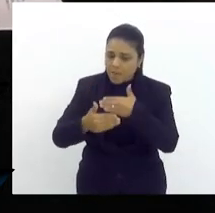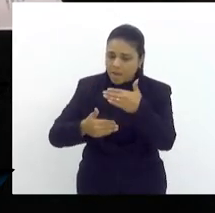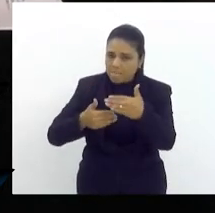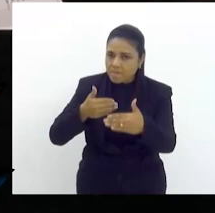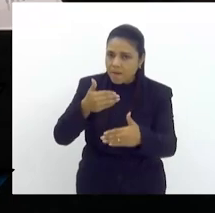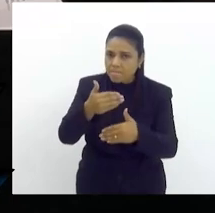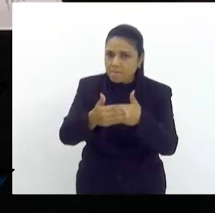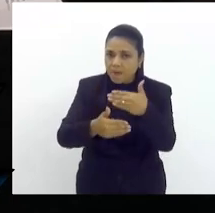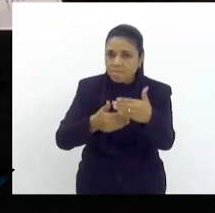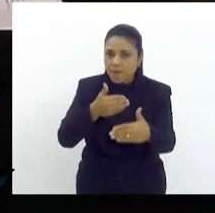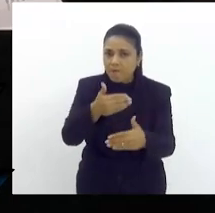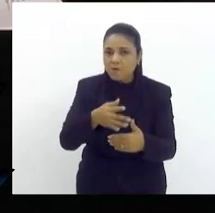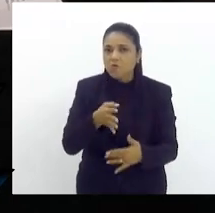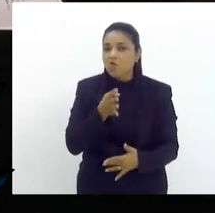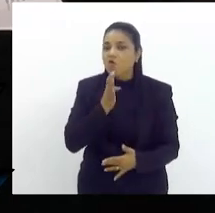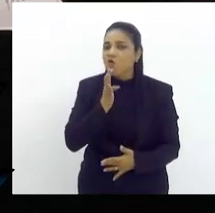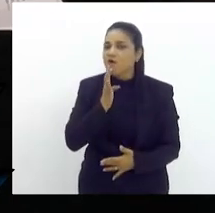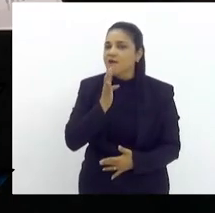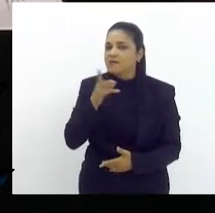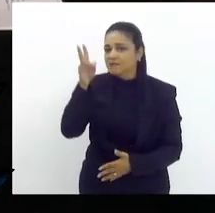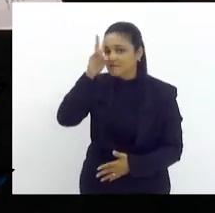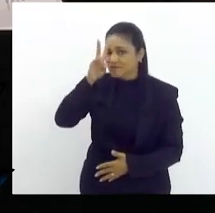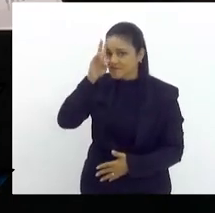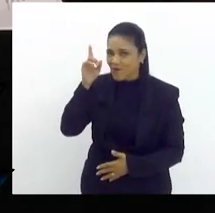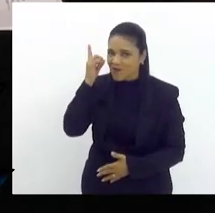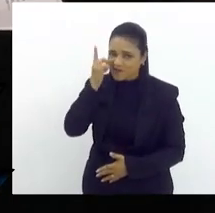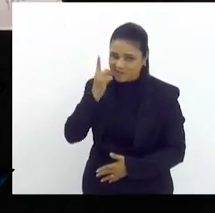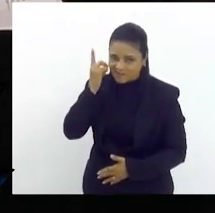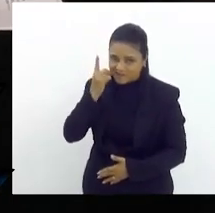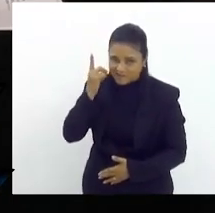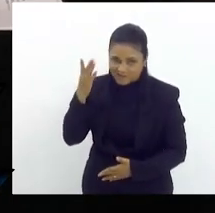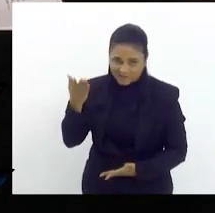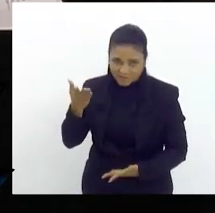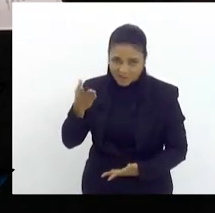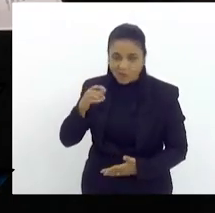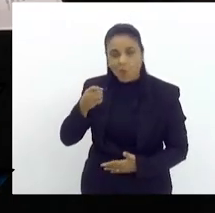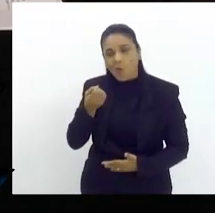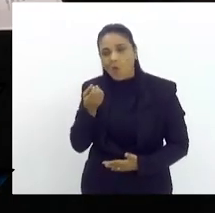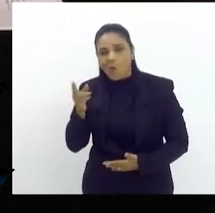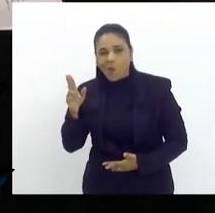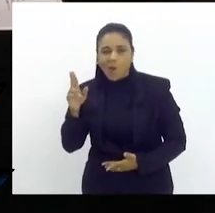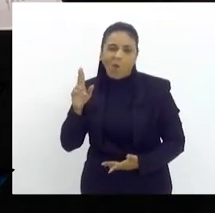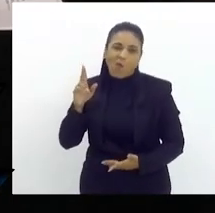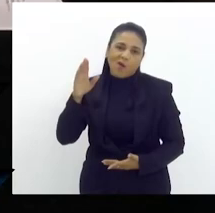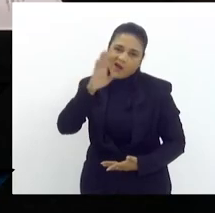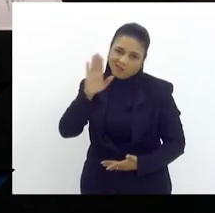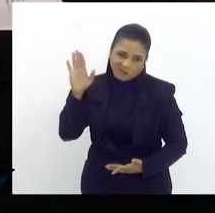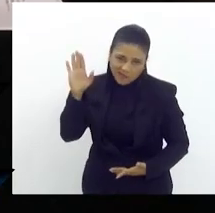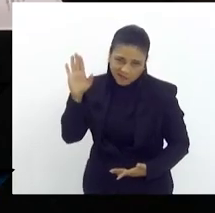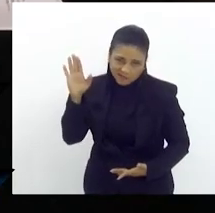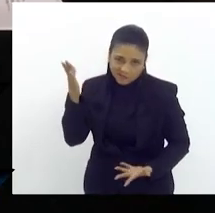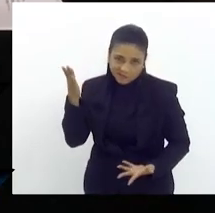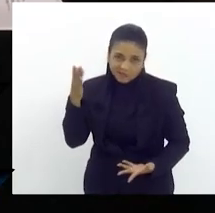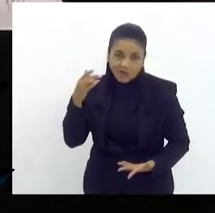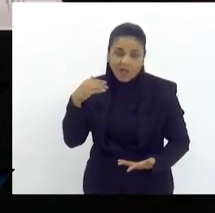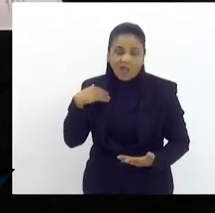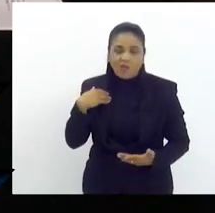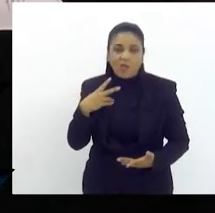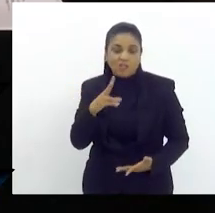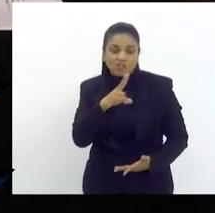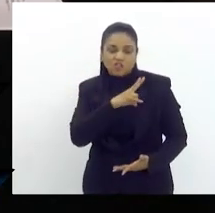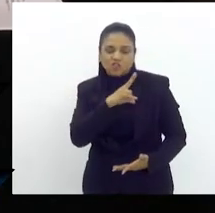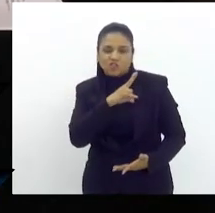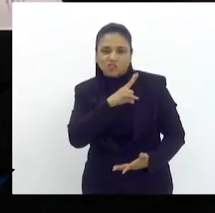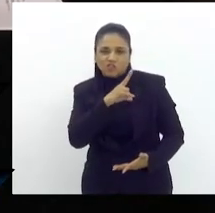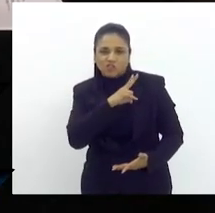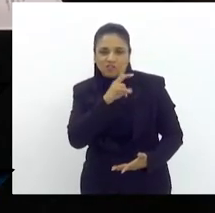tempo essa maturidade eleitoral vem com o tempo individualmente